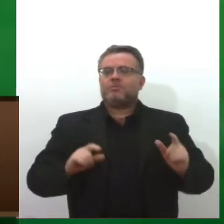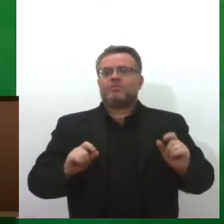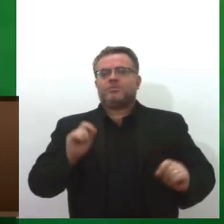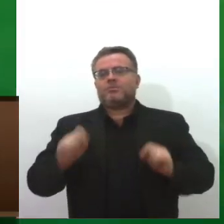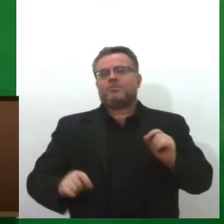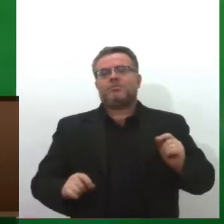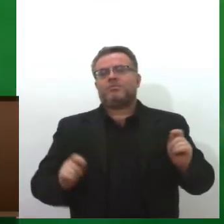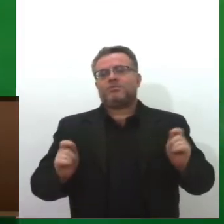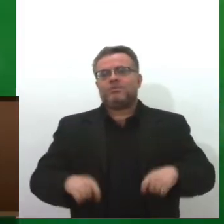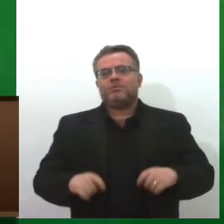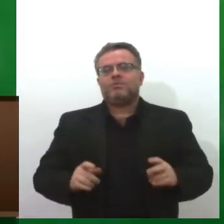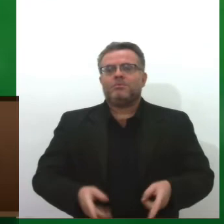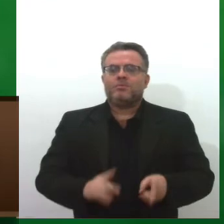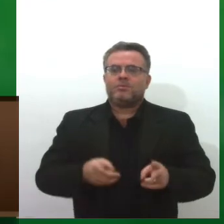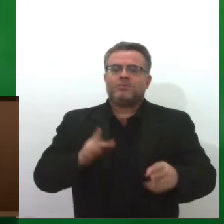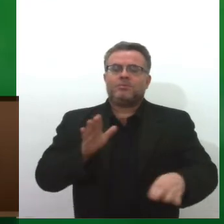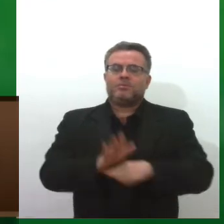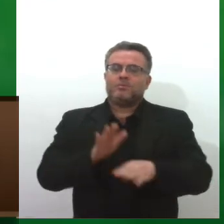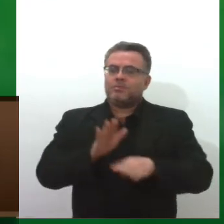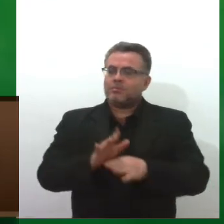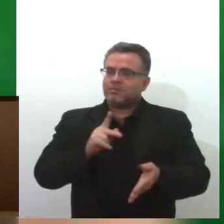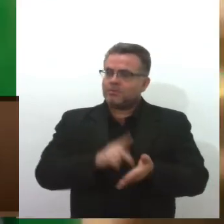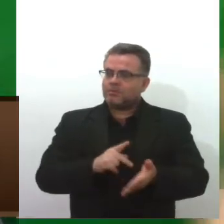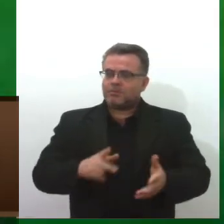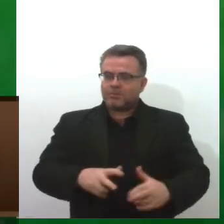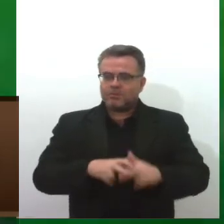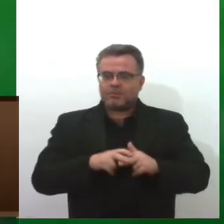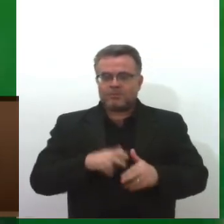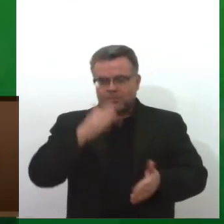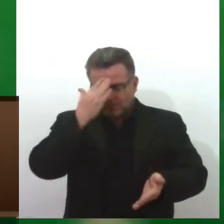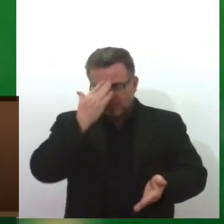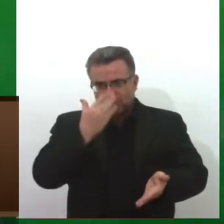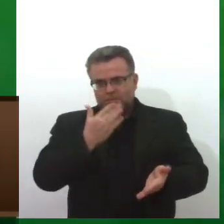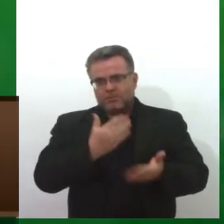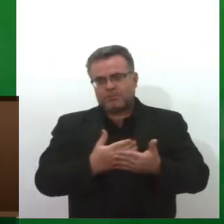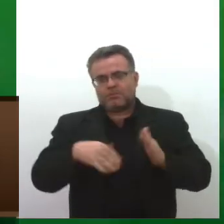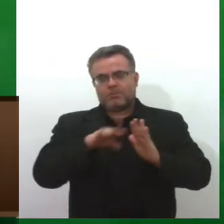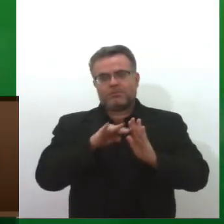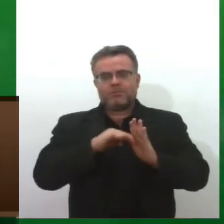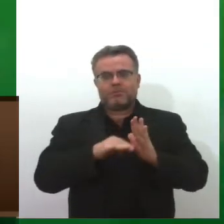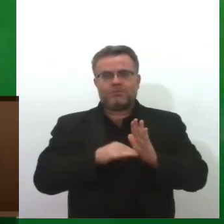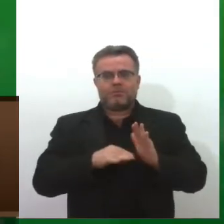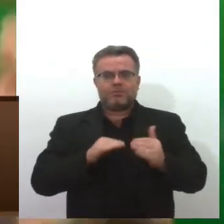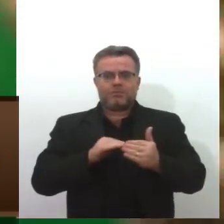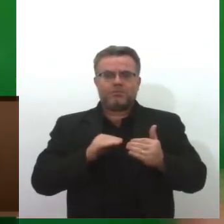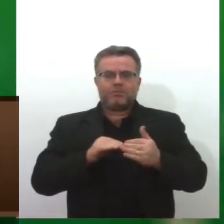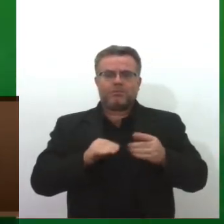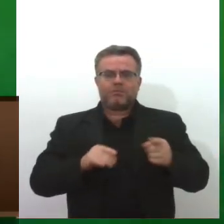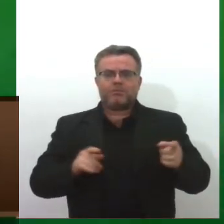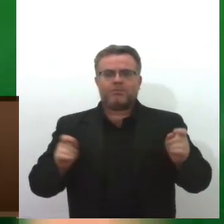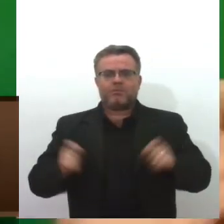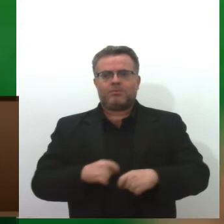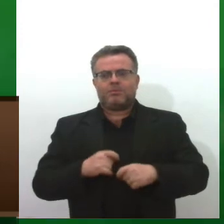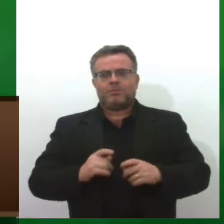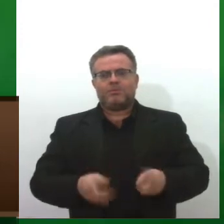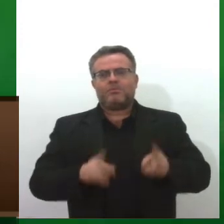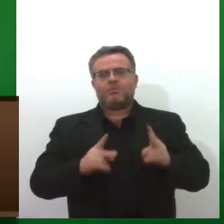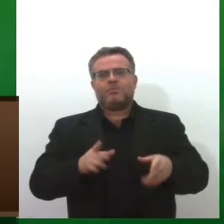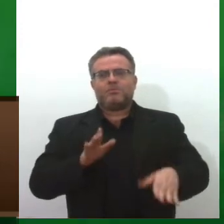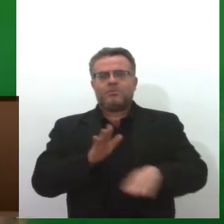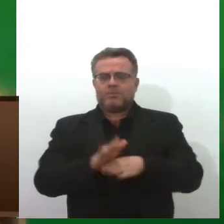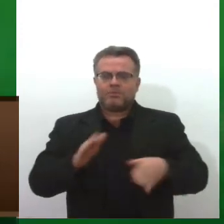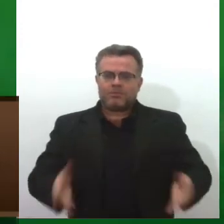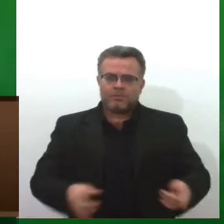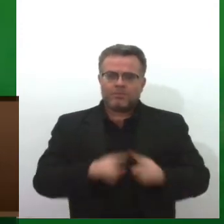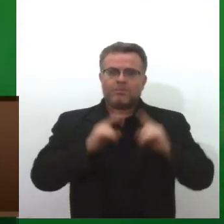fato, contribuir. Então, eu acredito que programas como esse, similares, eu acredito que possa contribuir. Para o